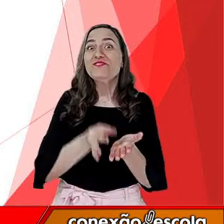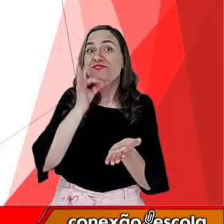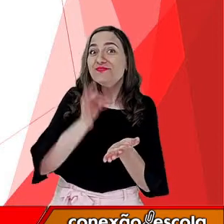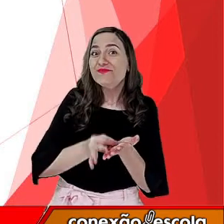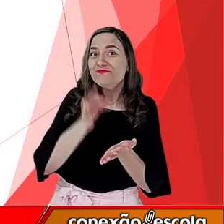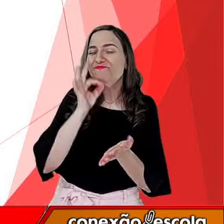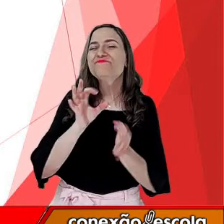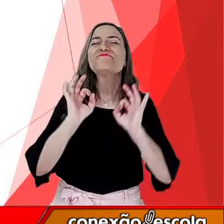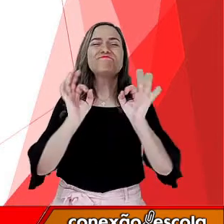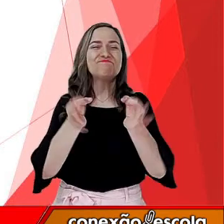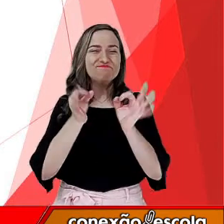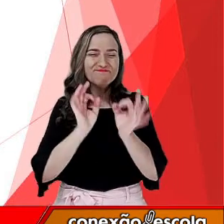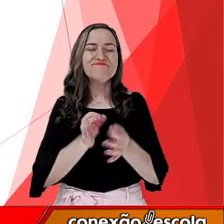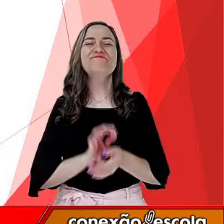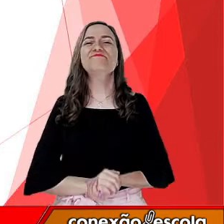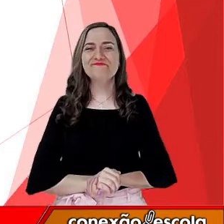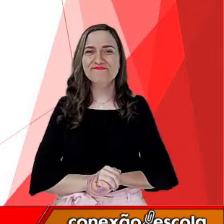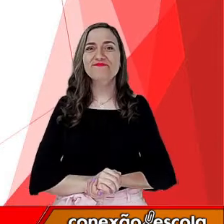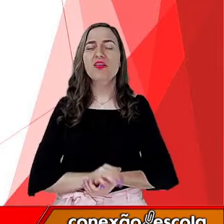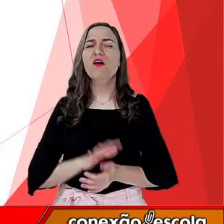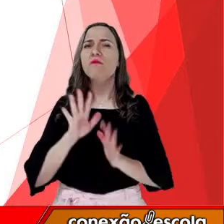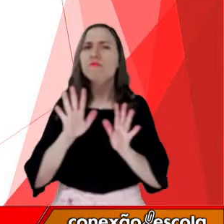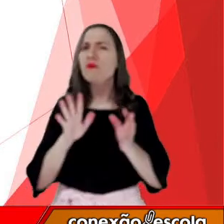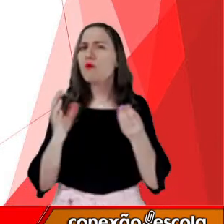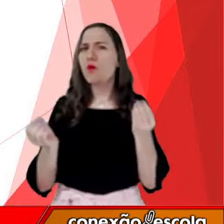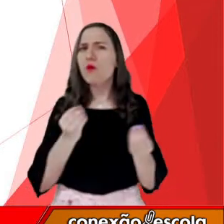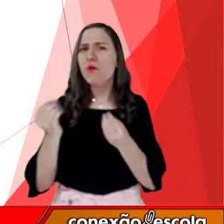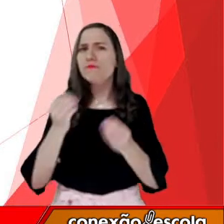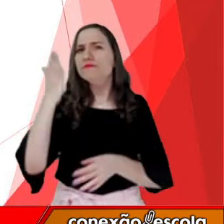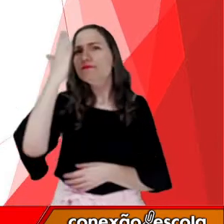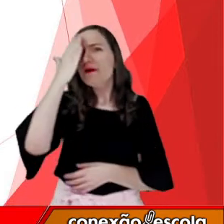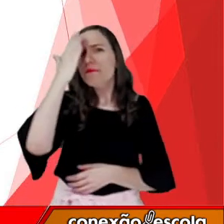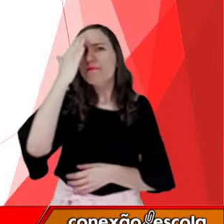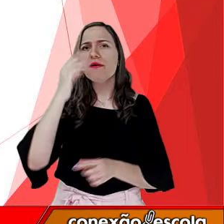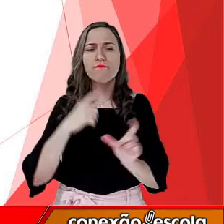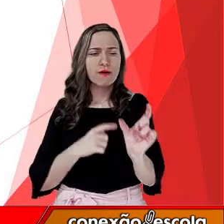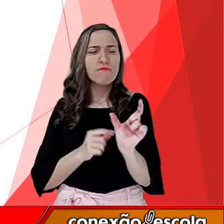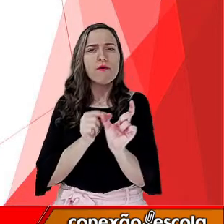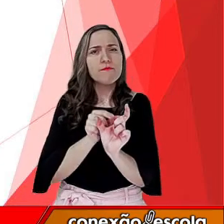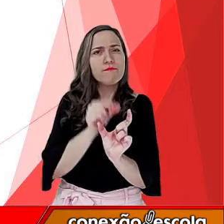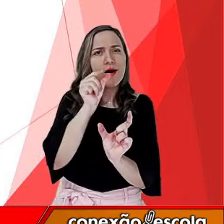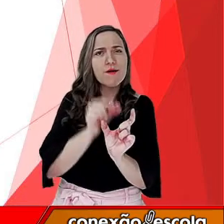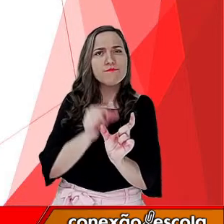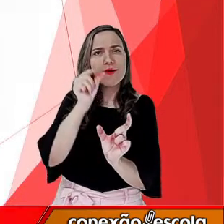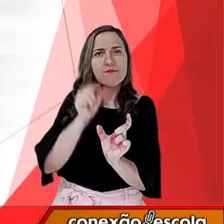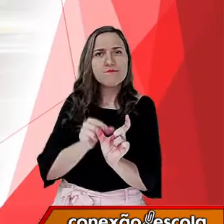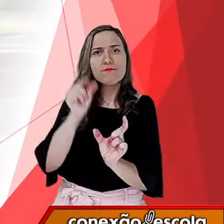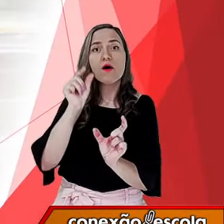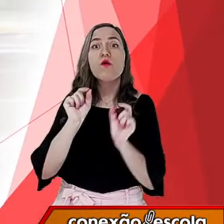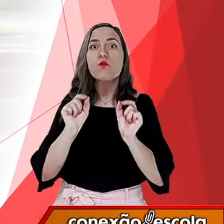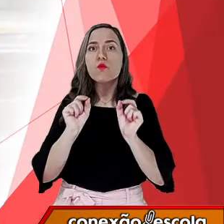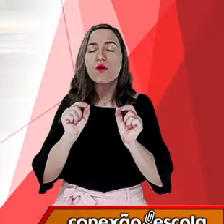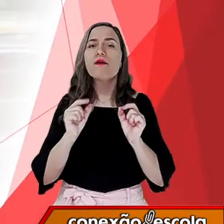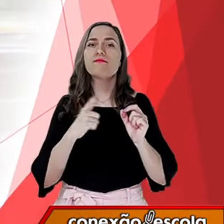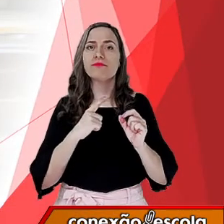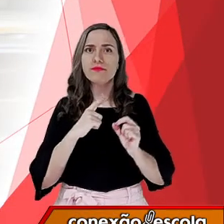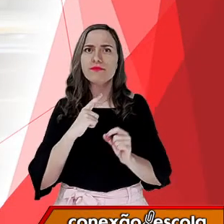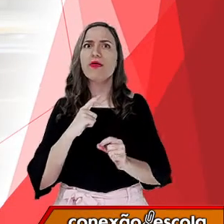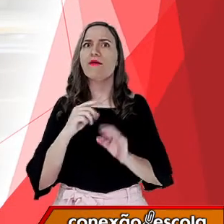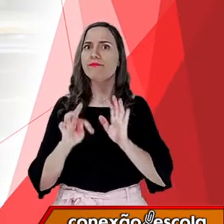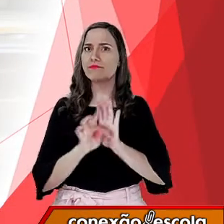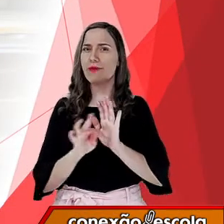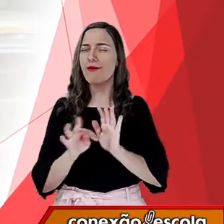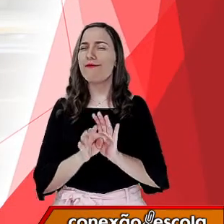uma xícara. Para facilitar na hora de separar as sílabas, eu uso uma técnica que